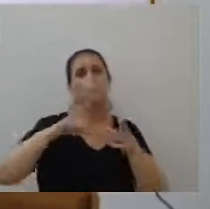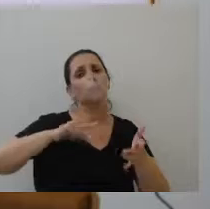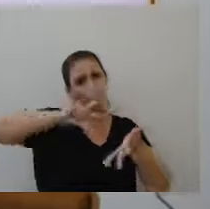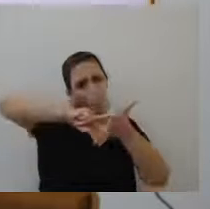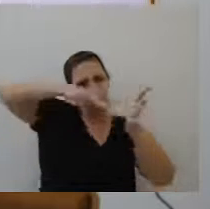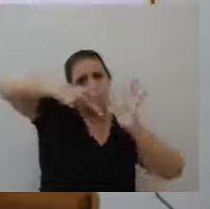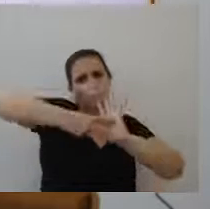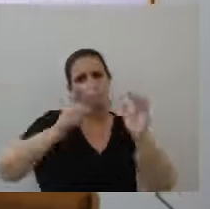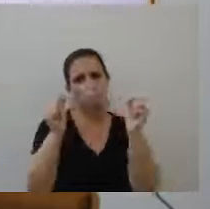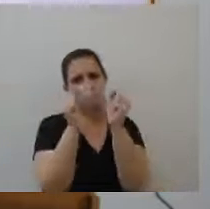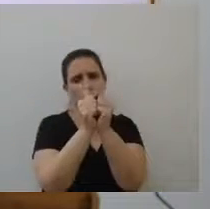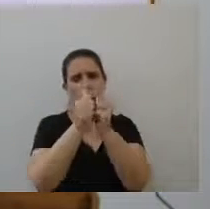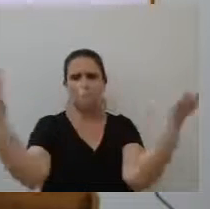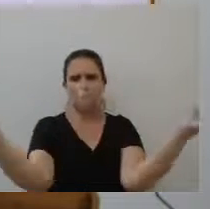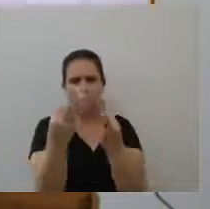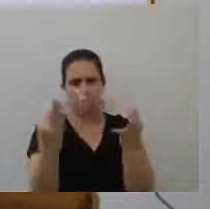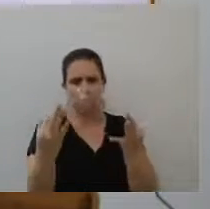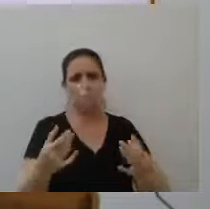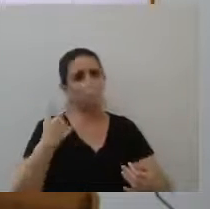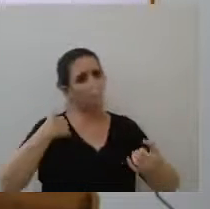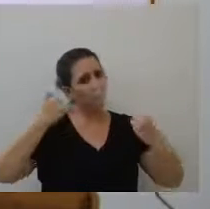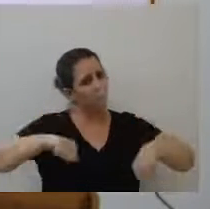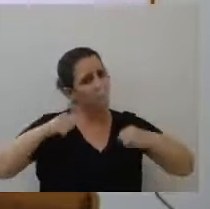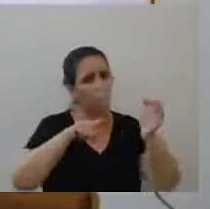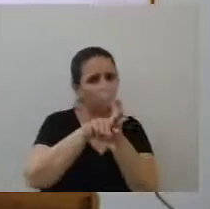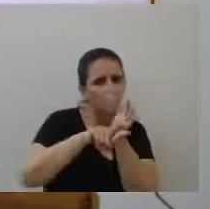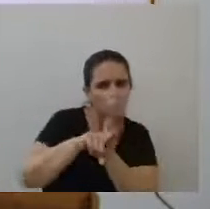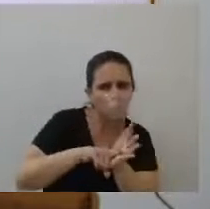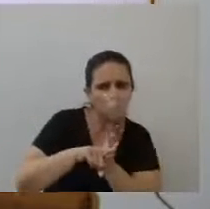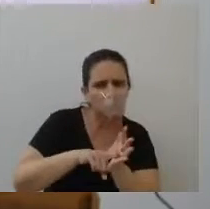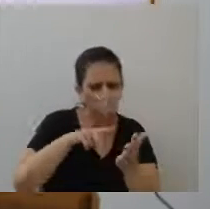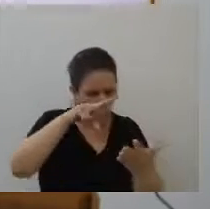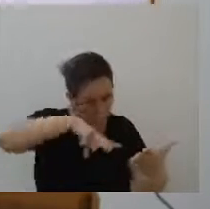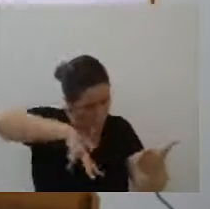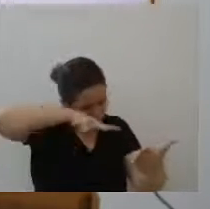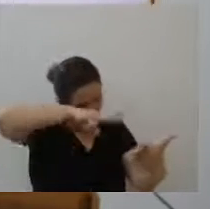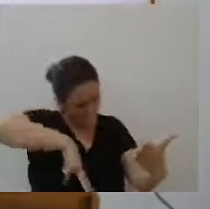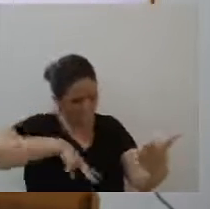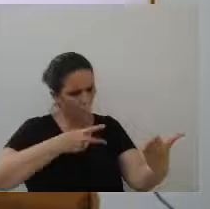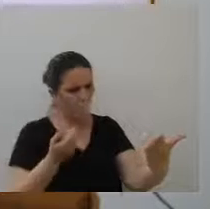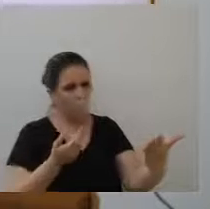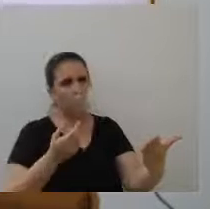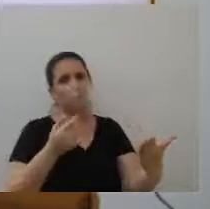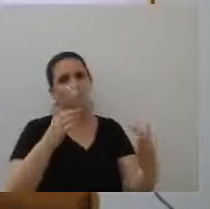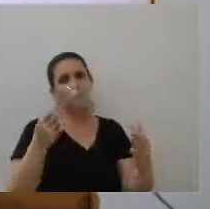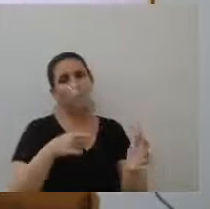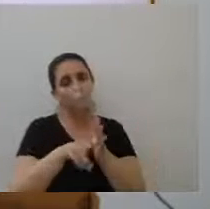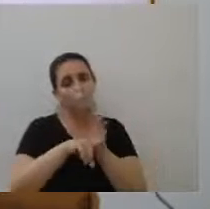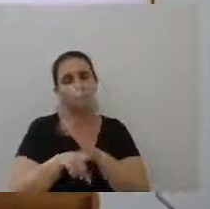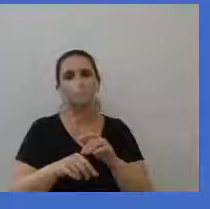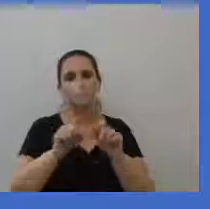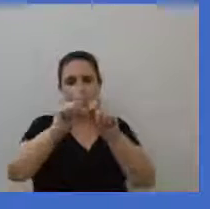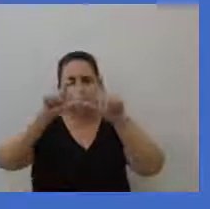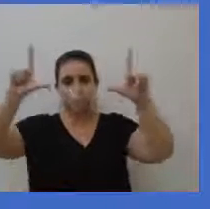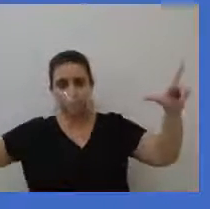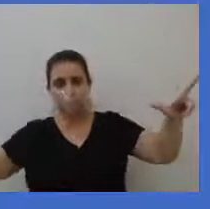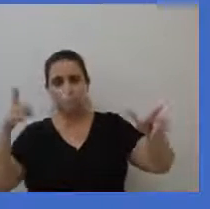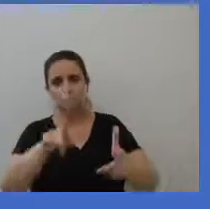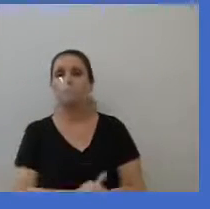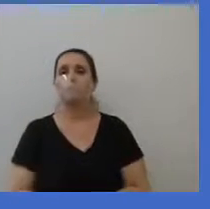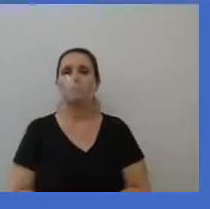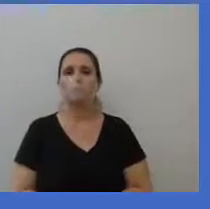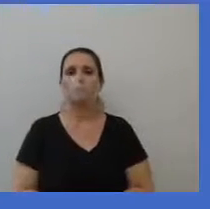nem utilidade. E outros têm as duas coisas, a credibilidade e a utilidade. Nós devemos nos deter,